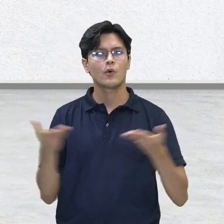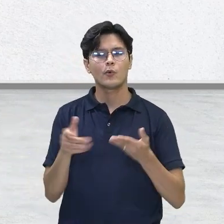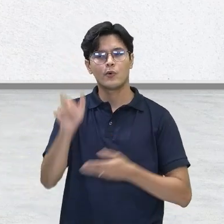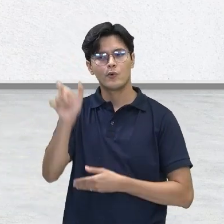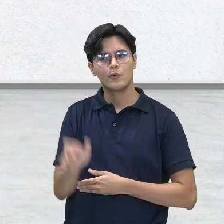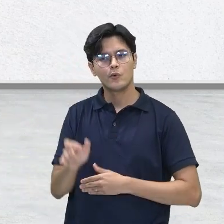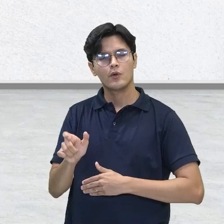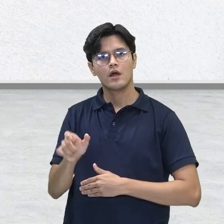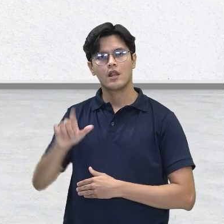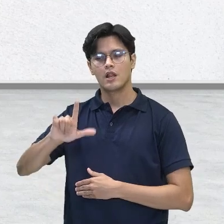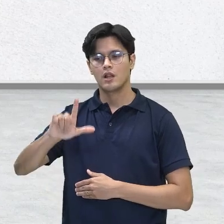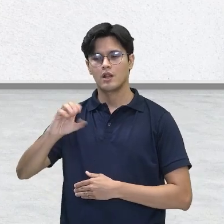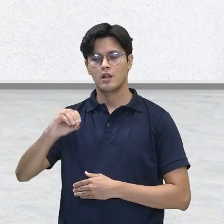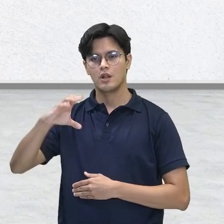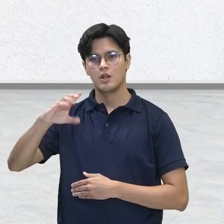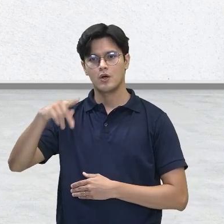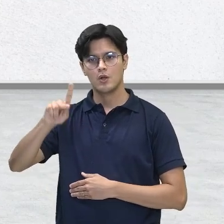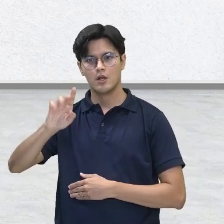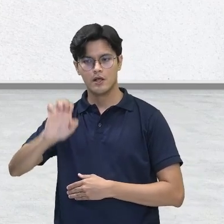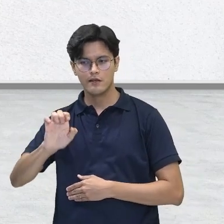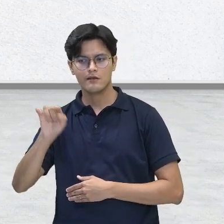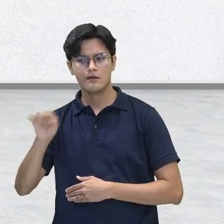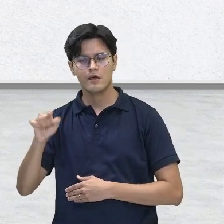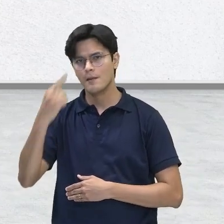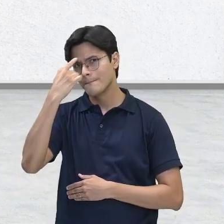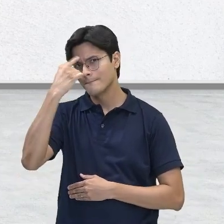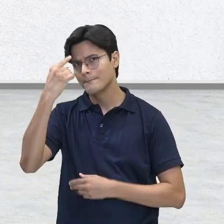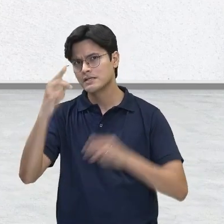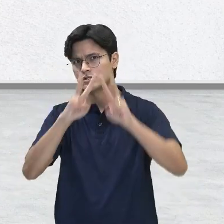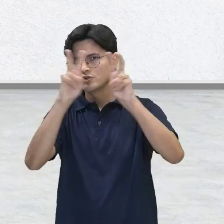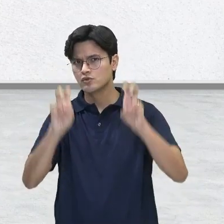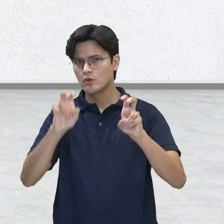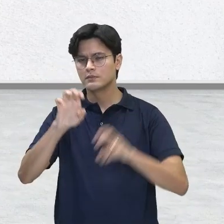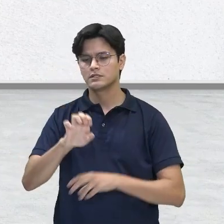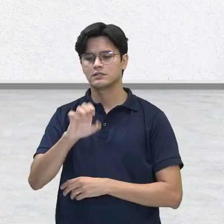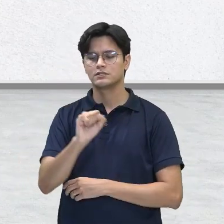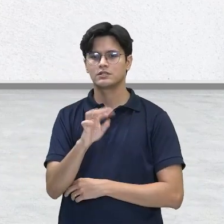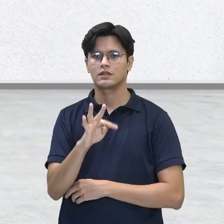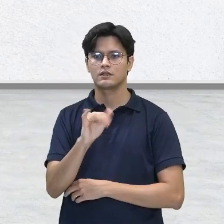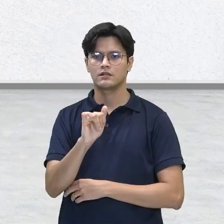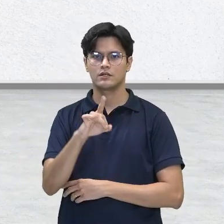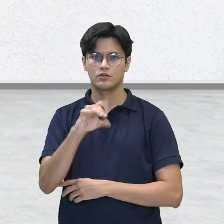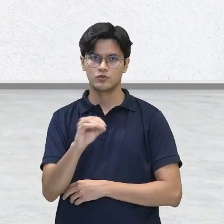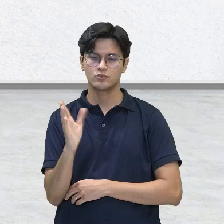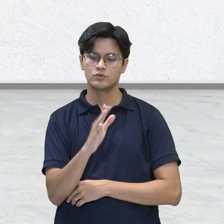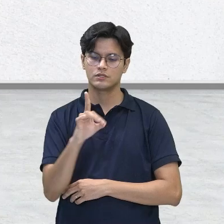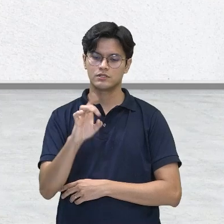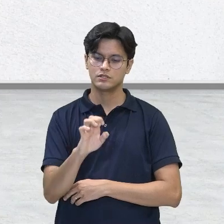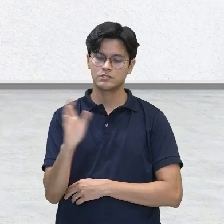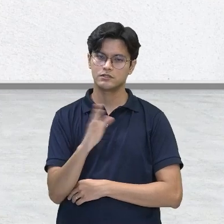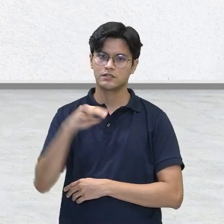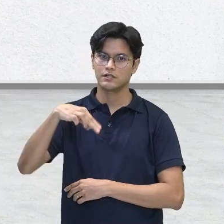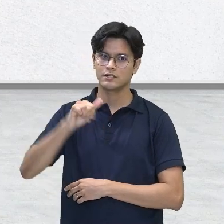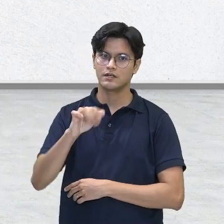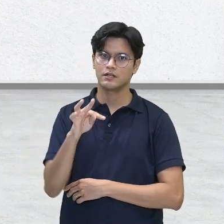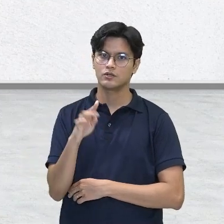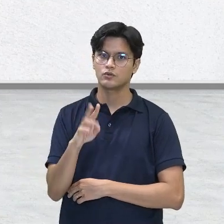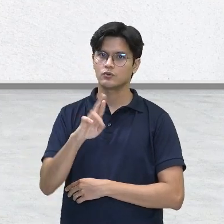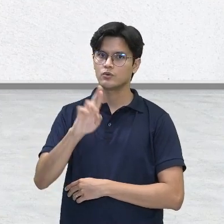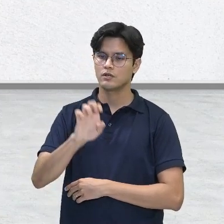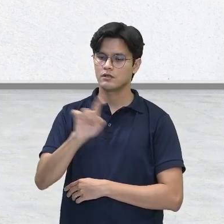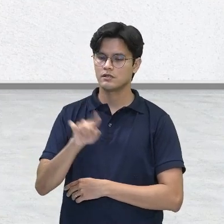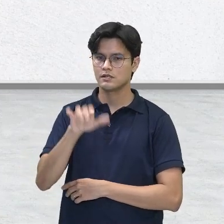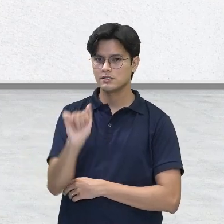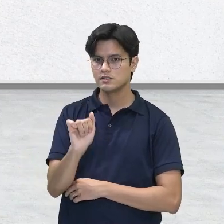aí do Estado, do estado de natureza? O estado de natureza é mais pacífico, mas